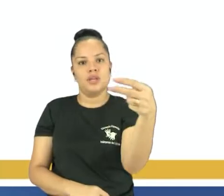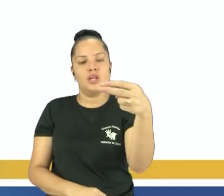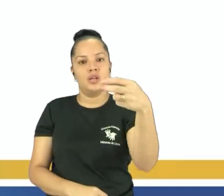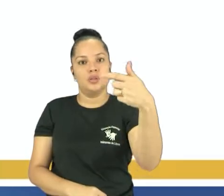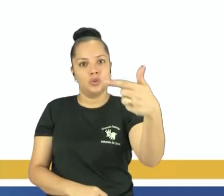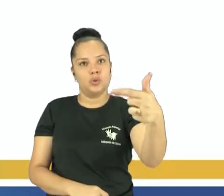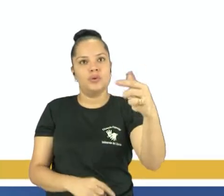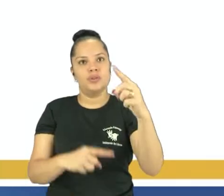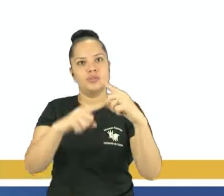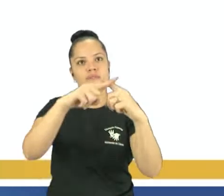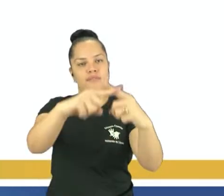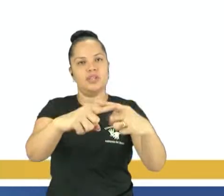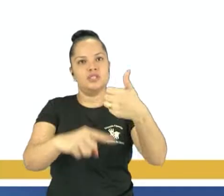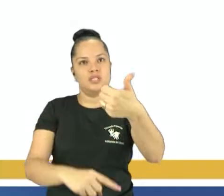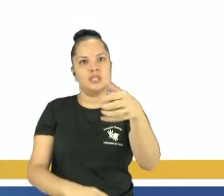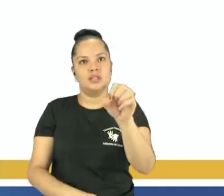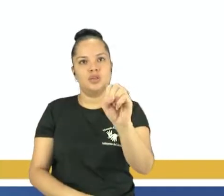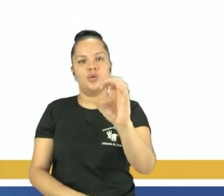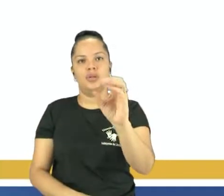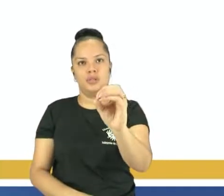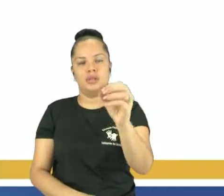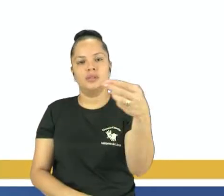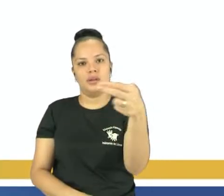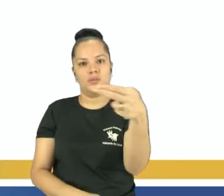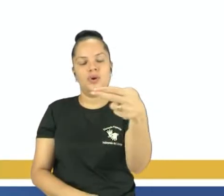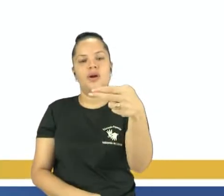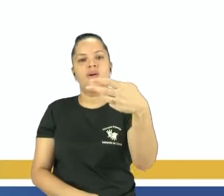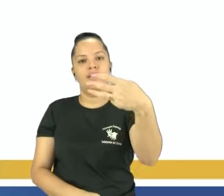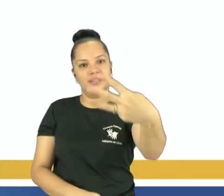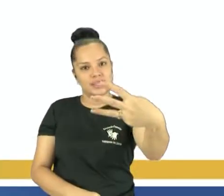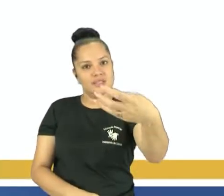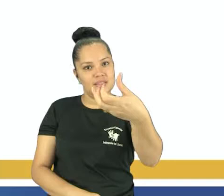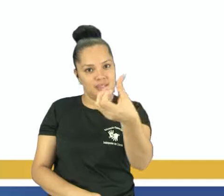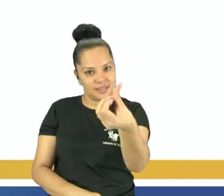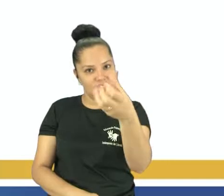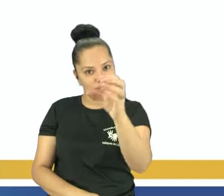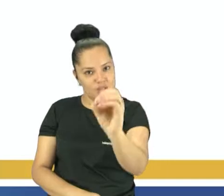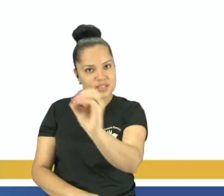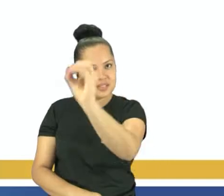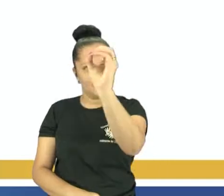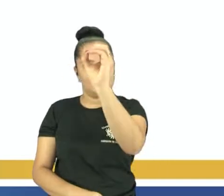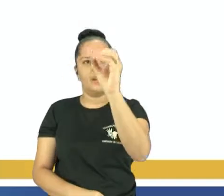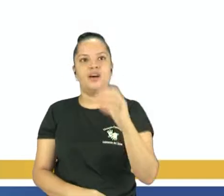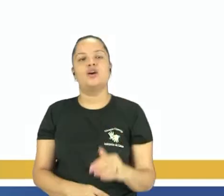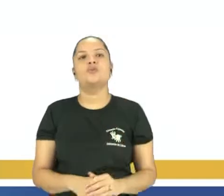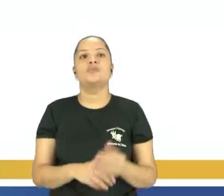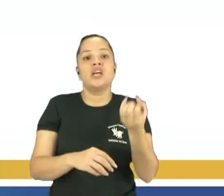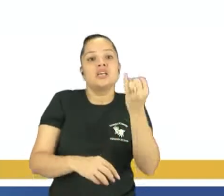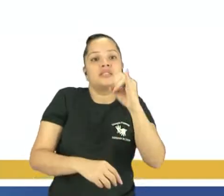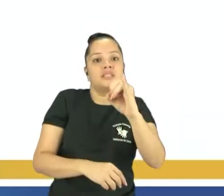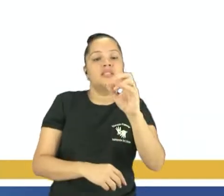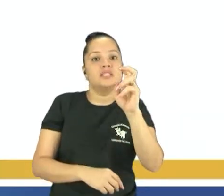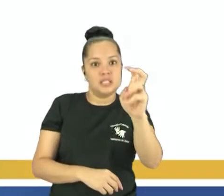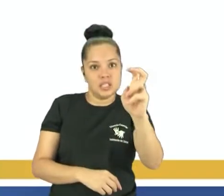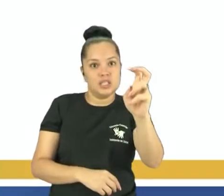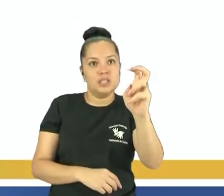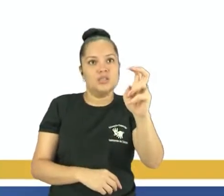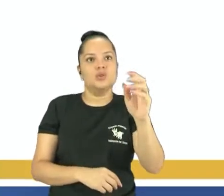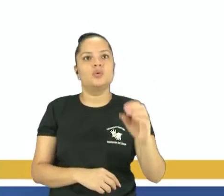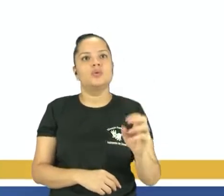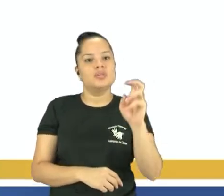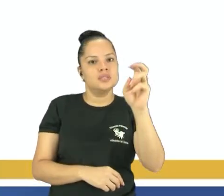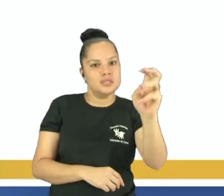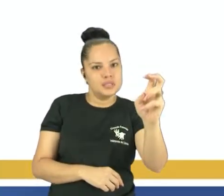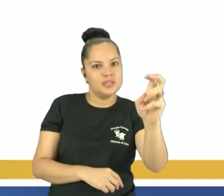Quando o polígono tem 5 lados, que é o pentágono, a soma dos seus ângulos internos, que nós estamos chamando aí de SI, vai ser igual a 5